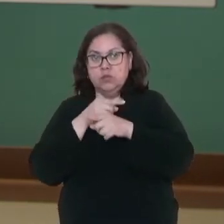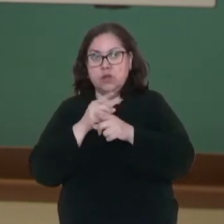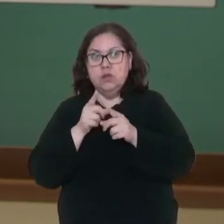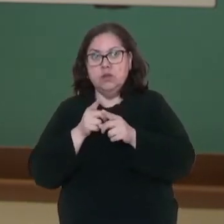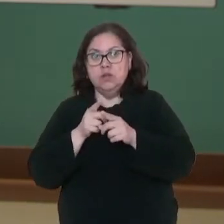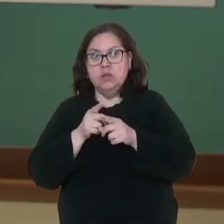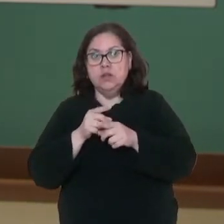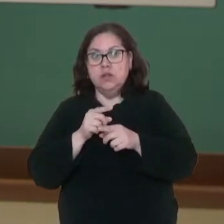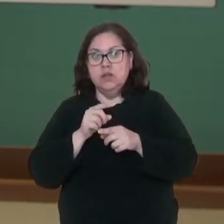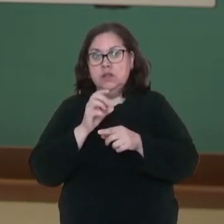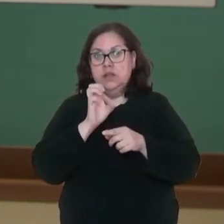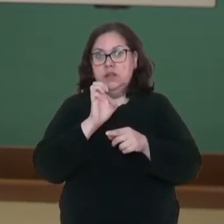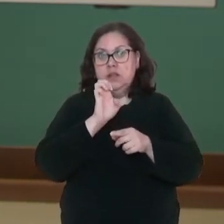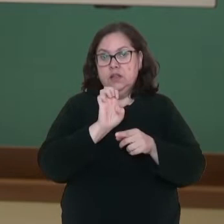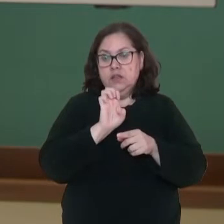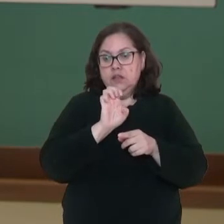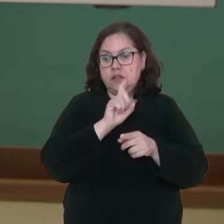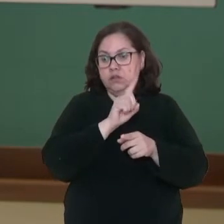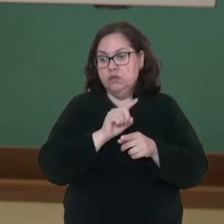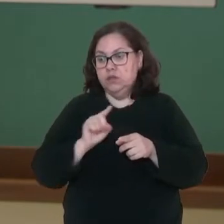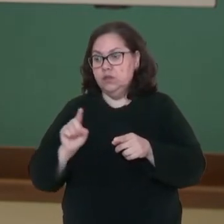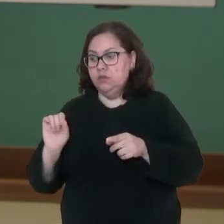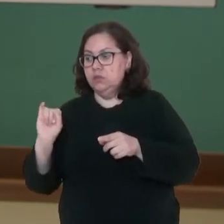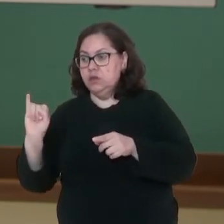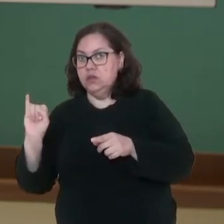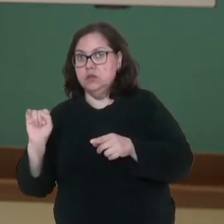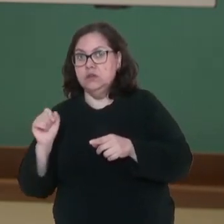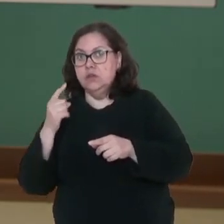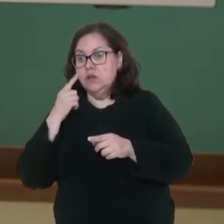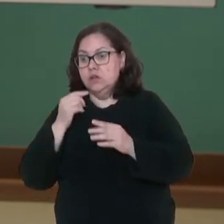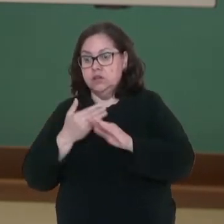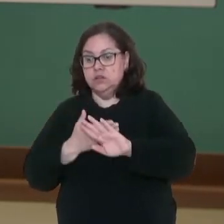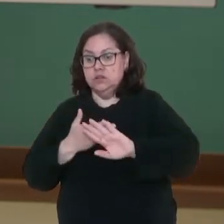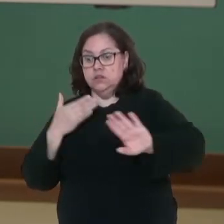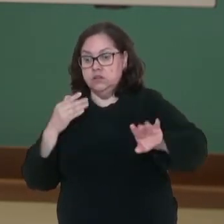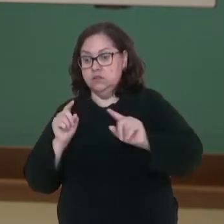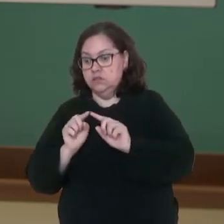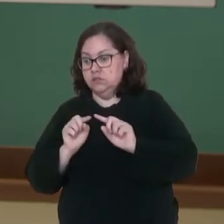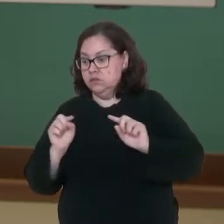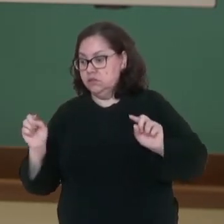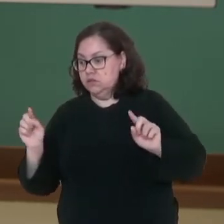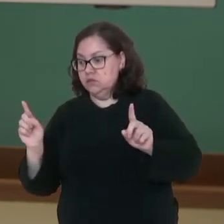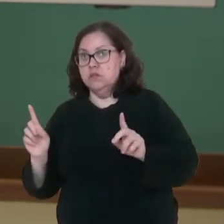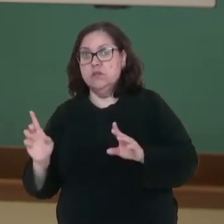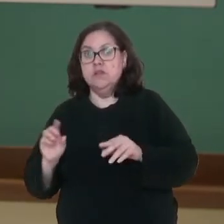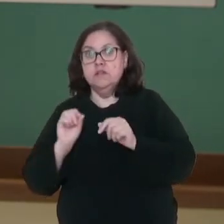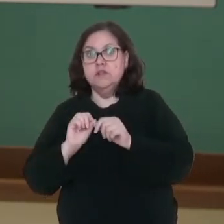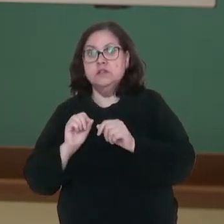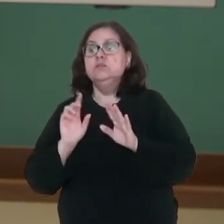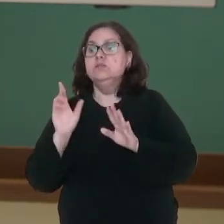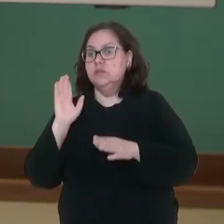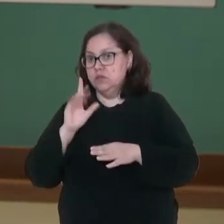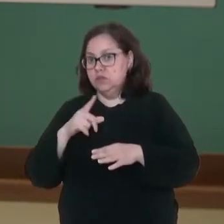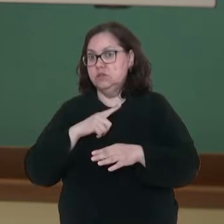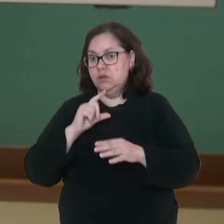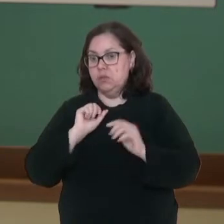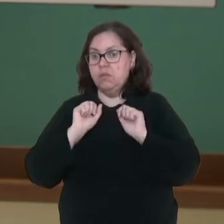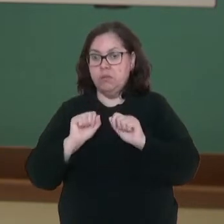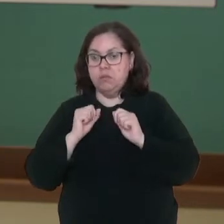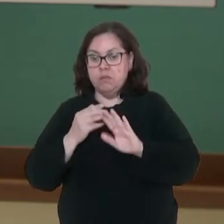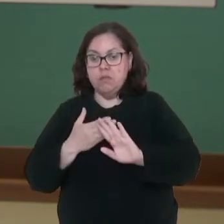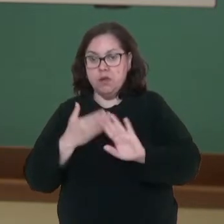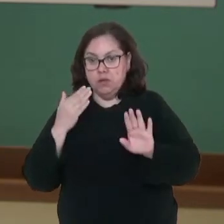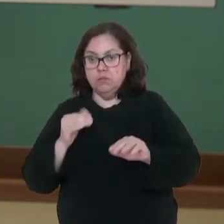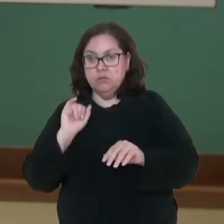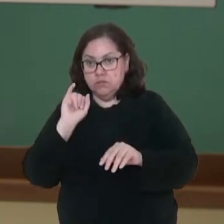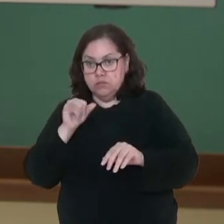vamos pensar entre esse E e o I aqui, ó, distância grande entre os dois, fazendo com que haja uma maior